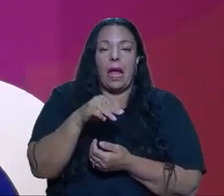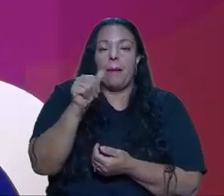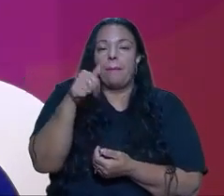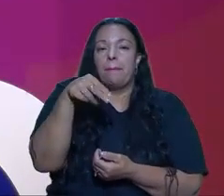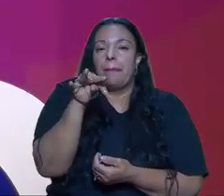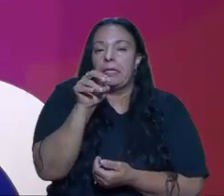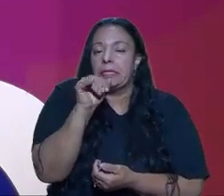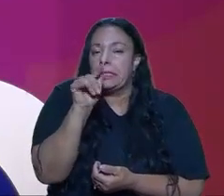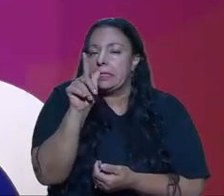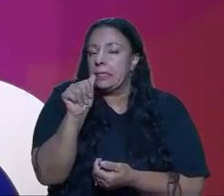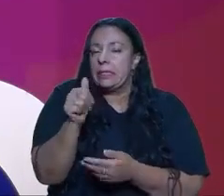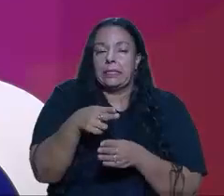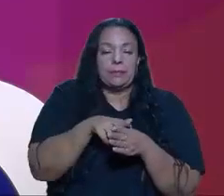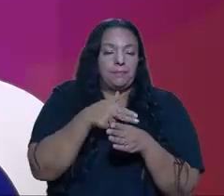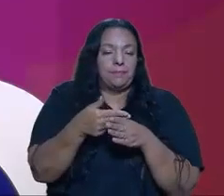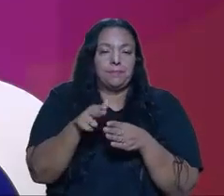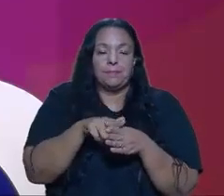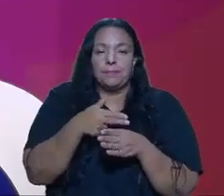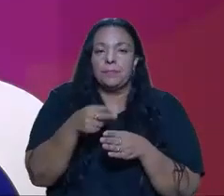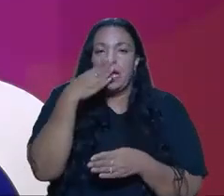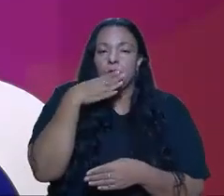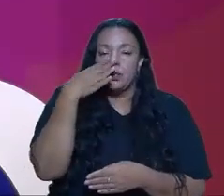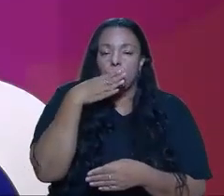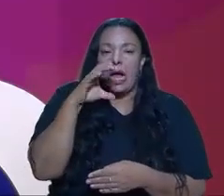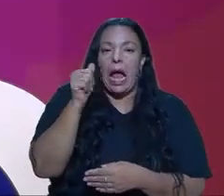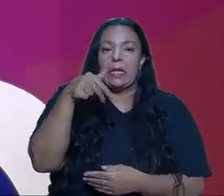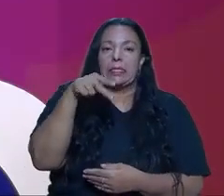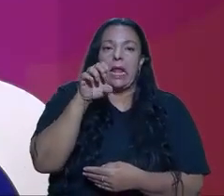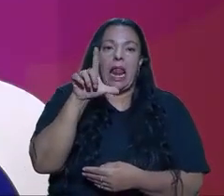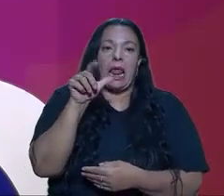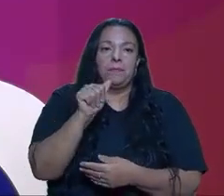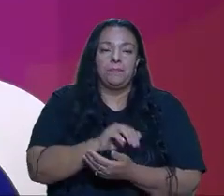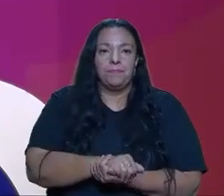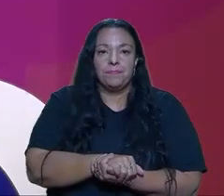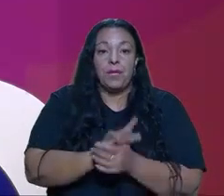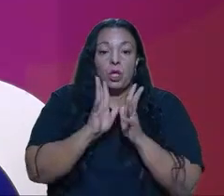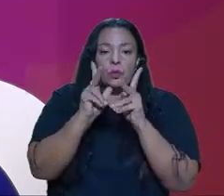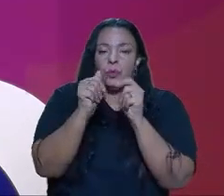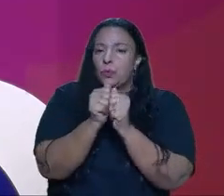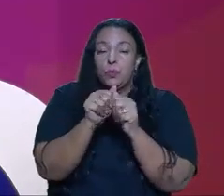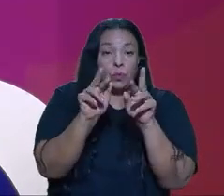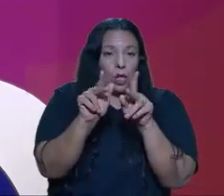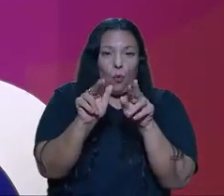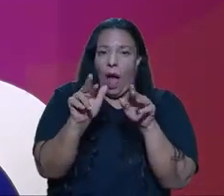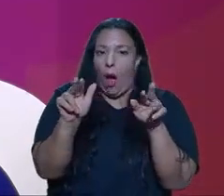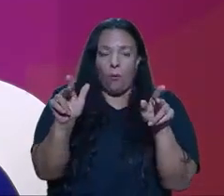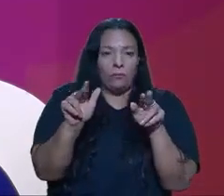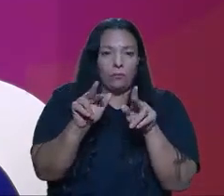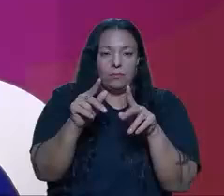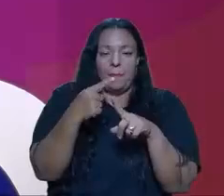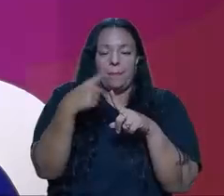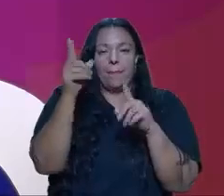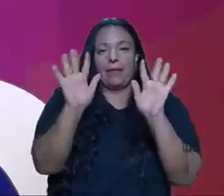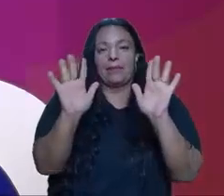tudo o que é falado. De tempos em tempos, a plateia é filmada e está cheia. É tudo igual, mas as